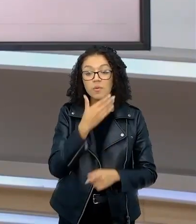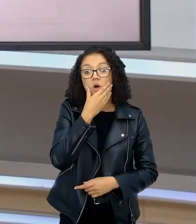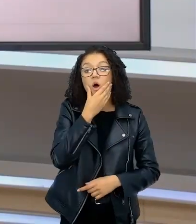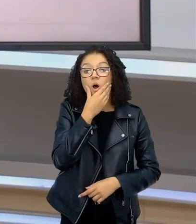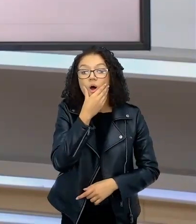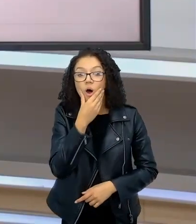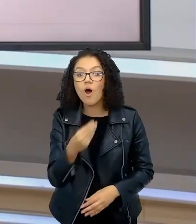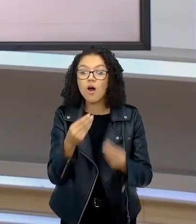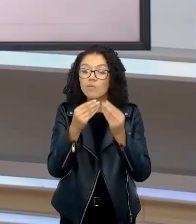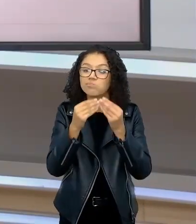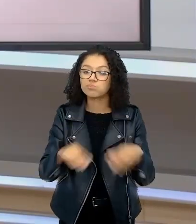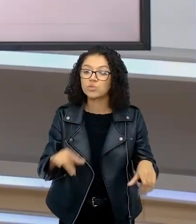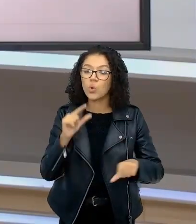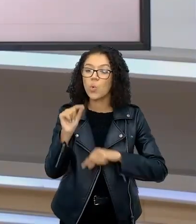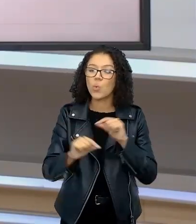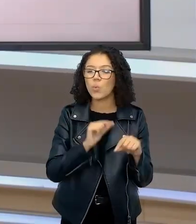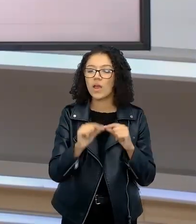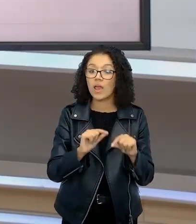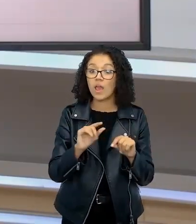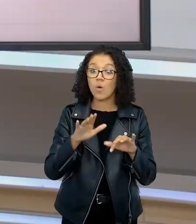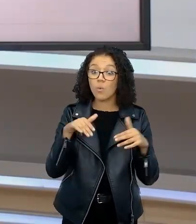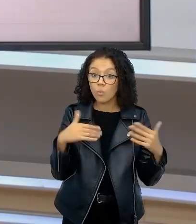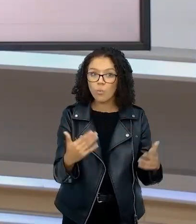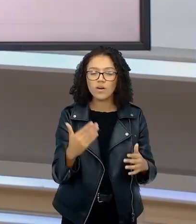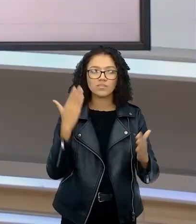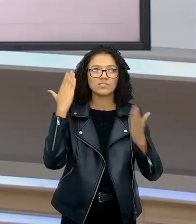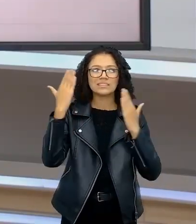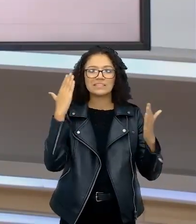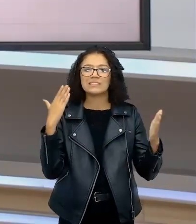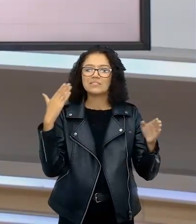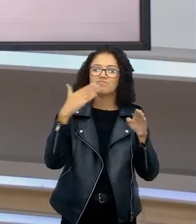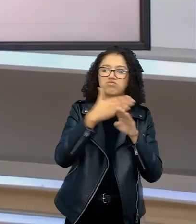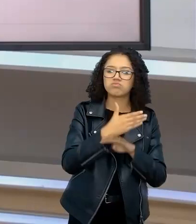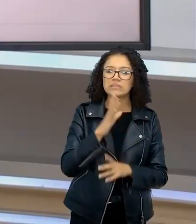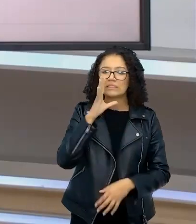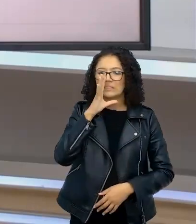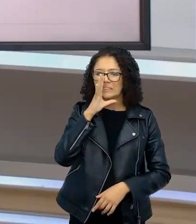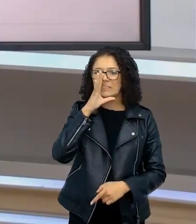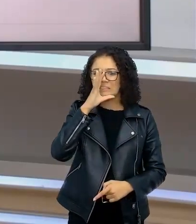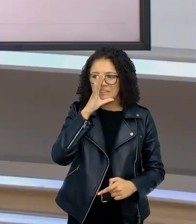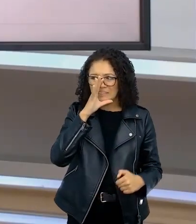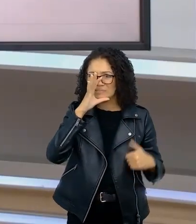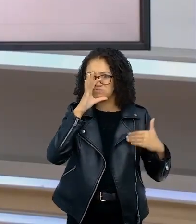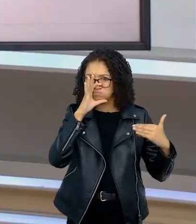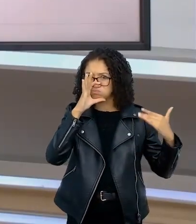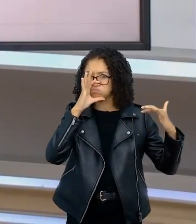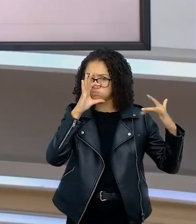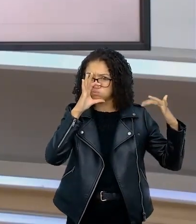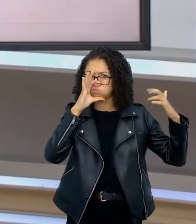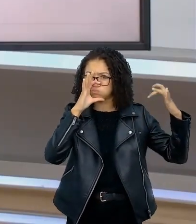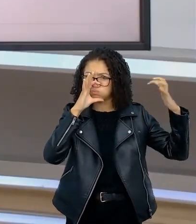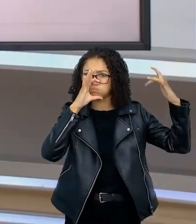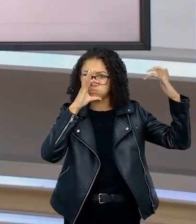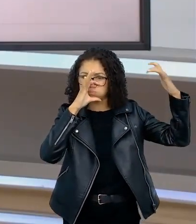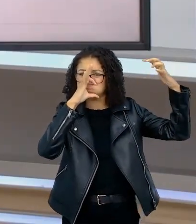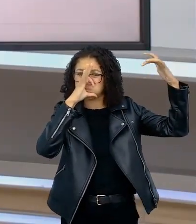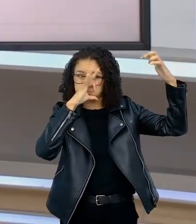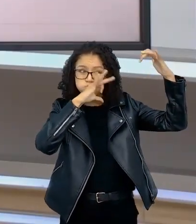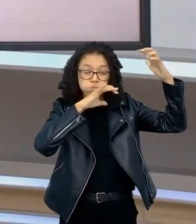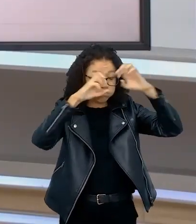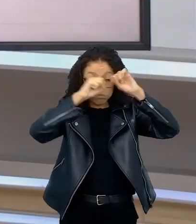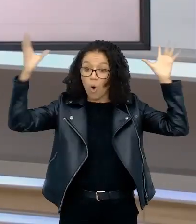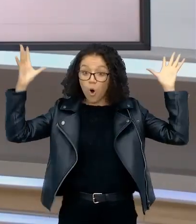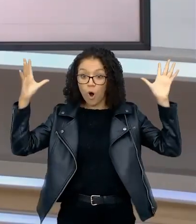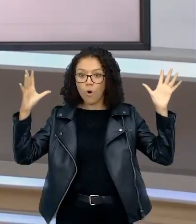porque eles demoram muito para buscar ajuda. Eles aguentam aquela dor até não dá para segurar mais, porque ele entende que ele tem que ser